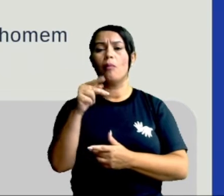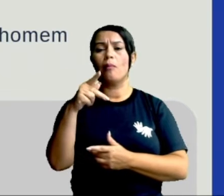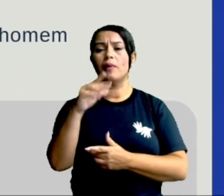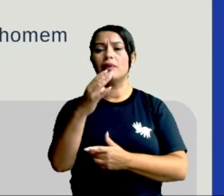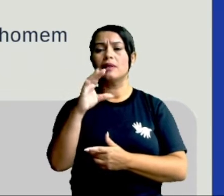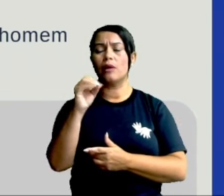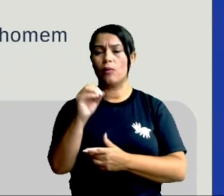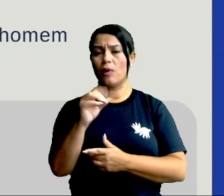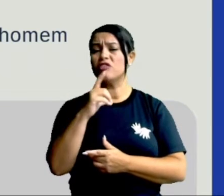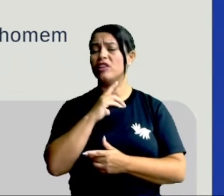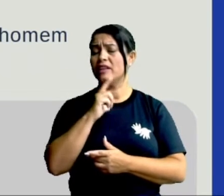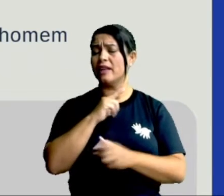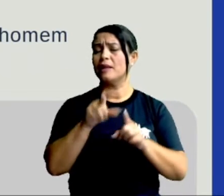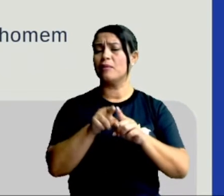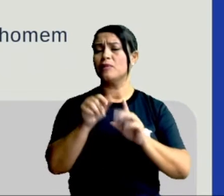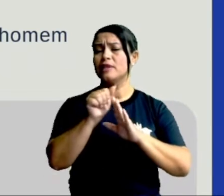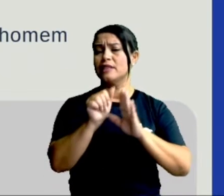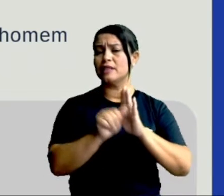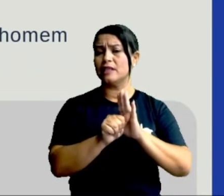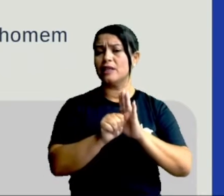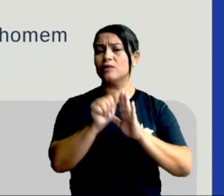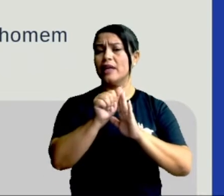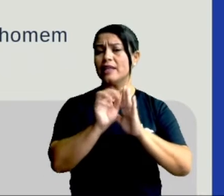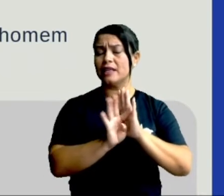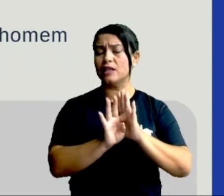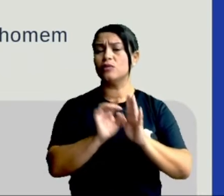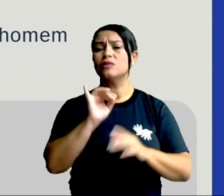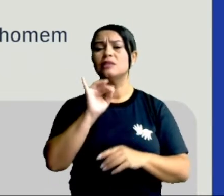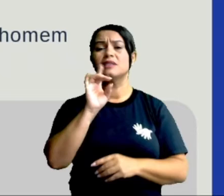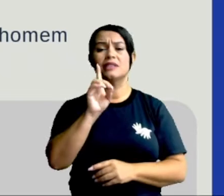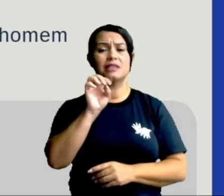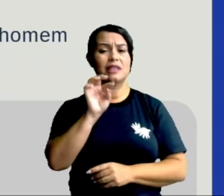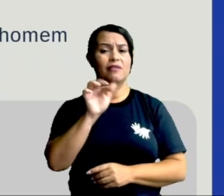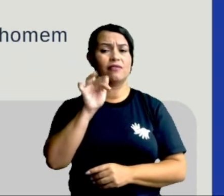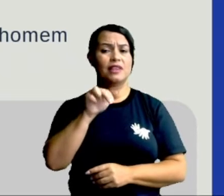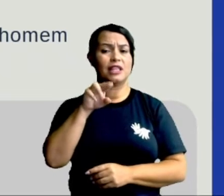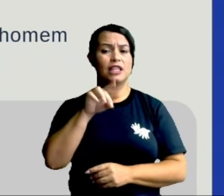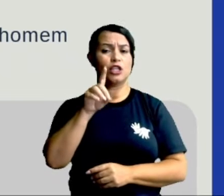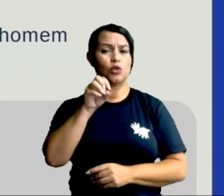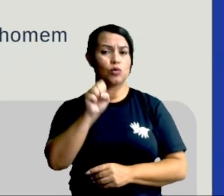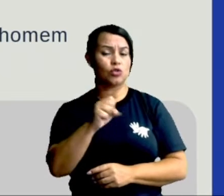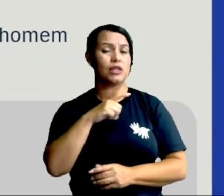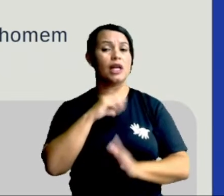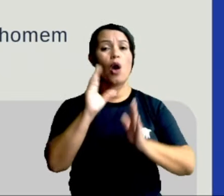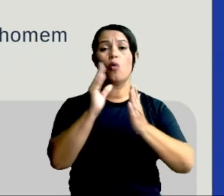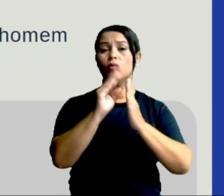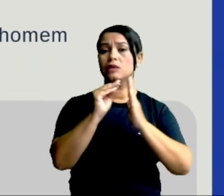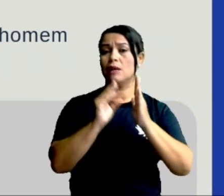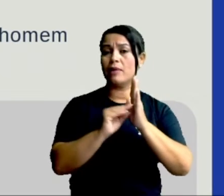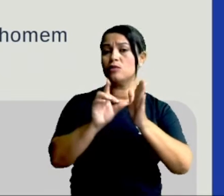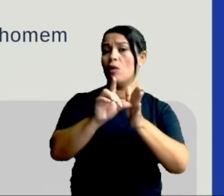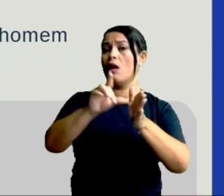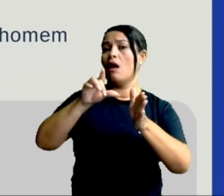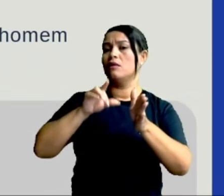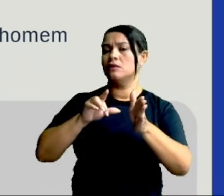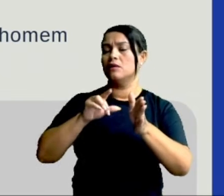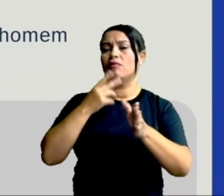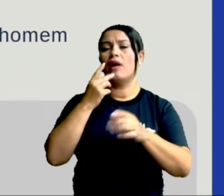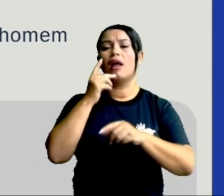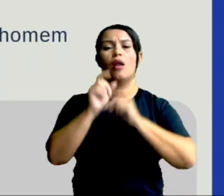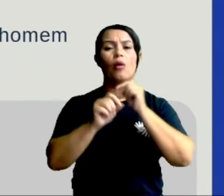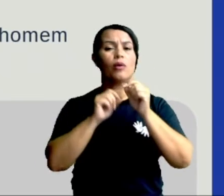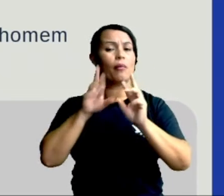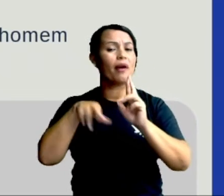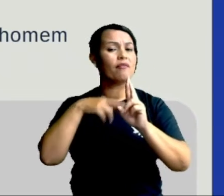definidos, normalmente, fazem referência a um elemento anterior, tá? Veja que o artigo indefinido ele vai